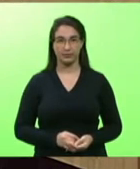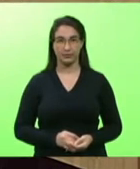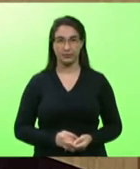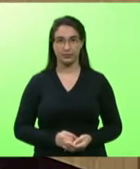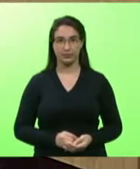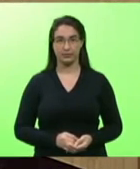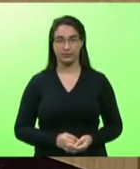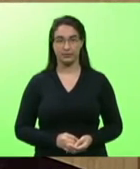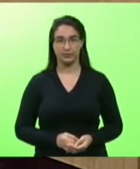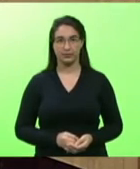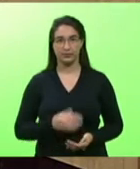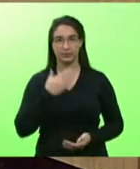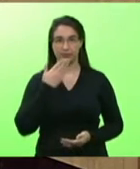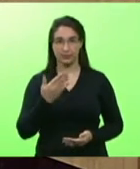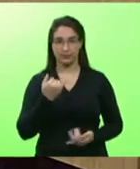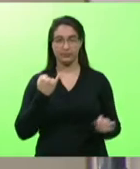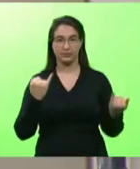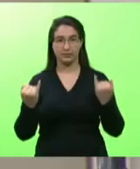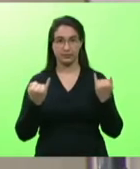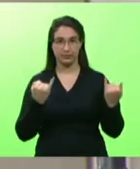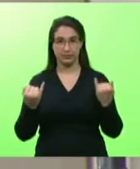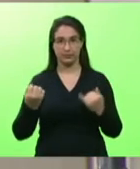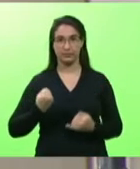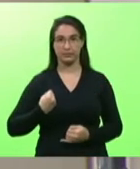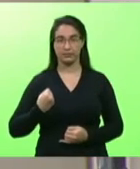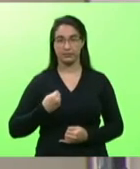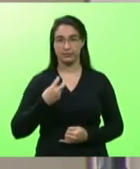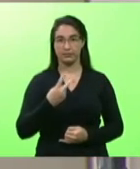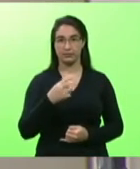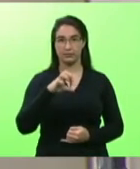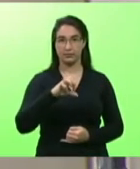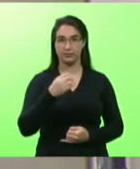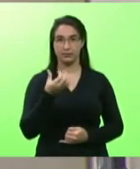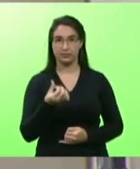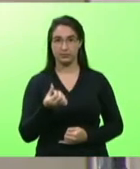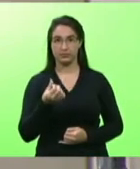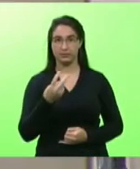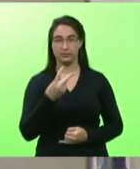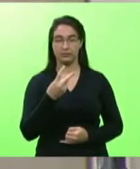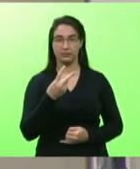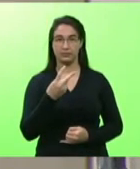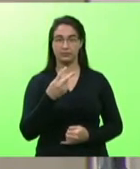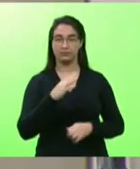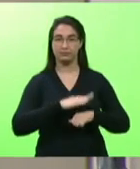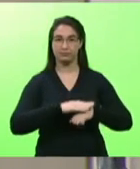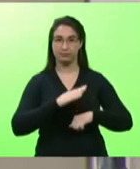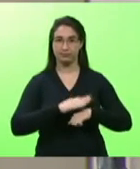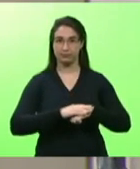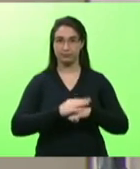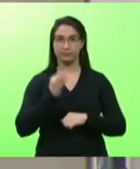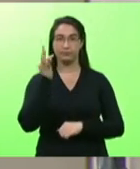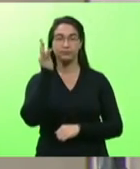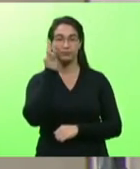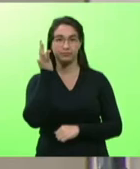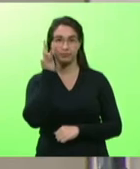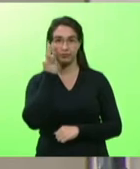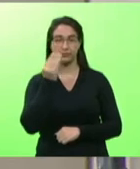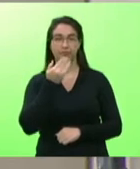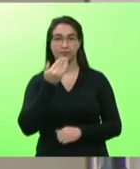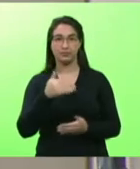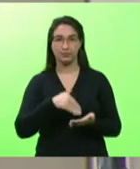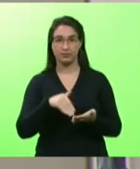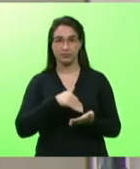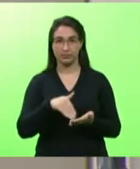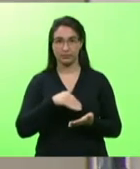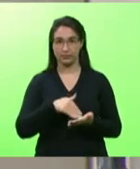A pedidos de informação pedindo informação 296 autor deputado Fernando krelling solicitando ao secretário de estado